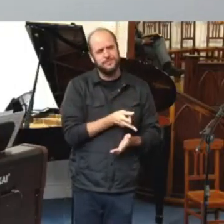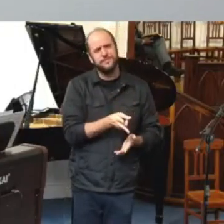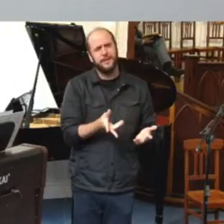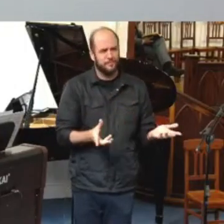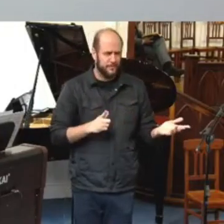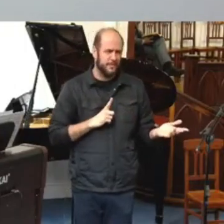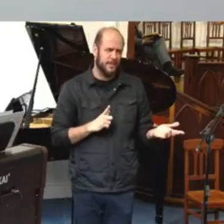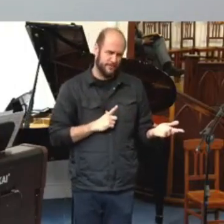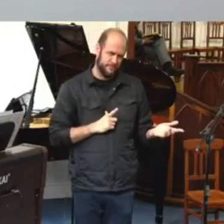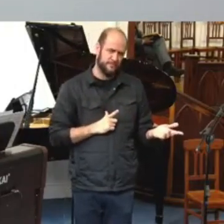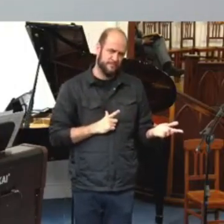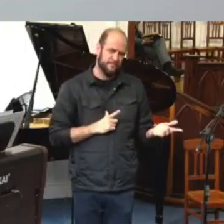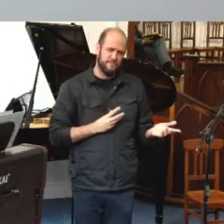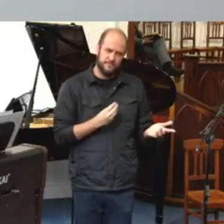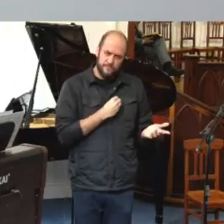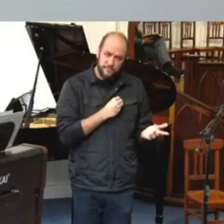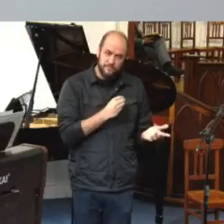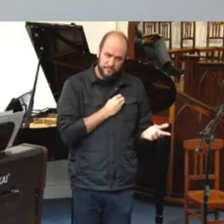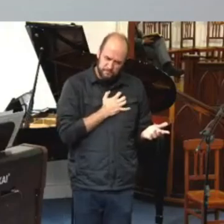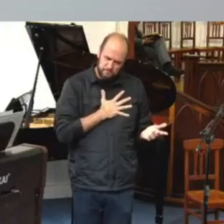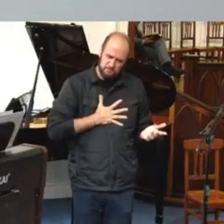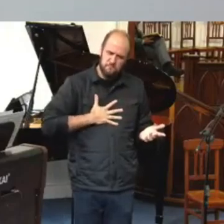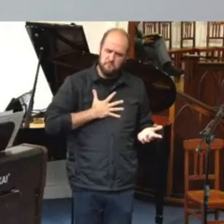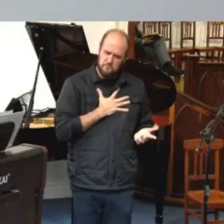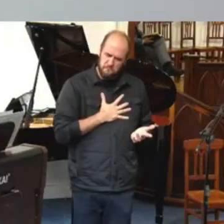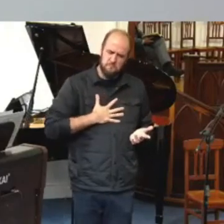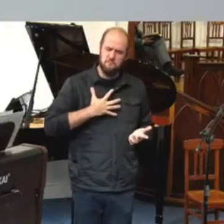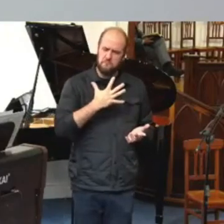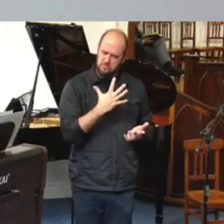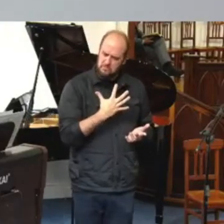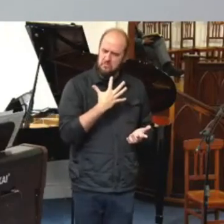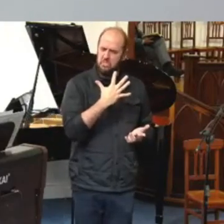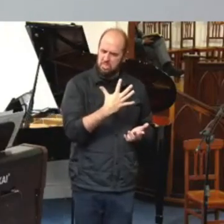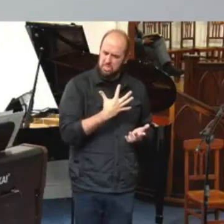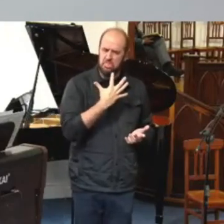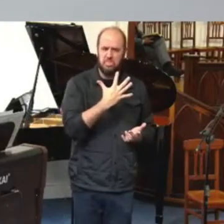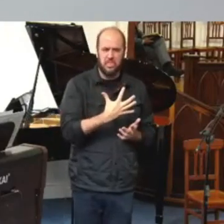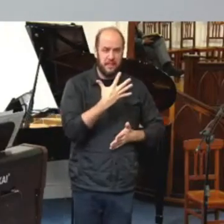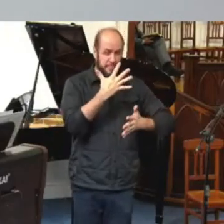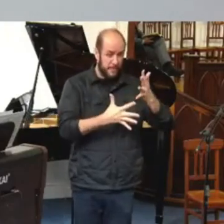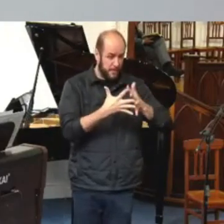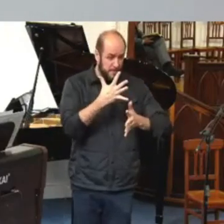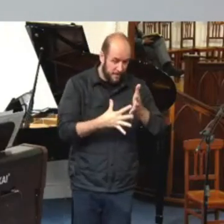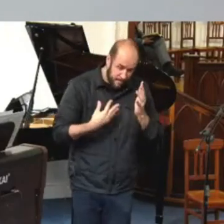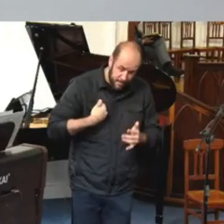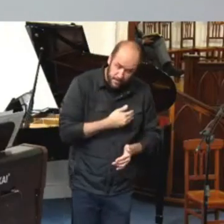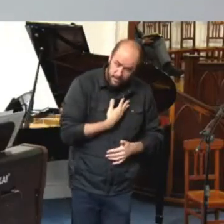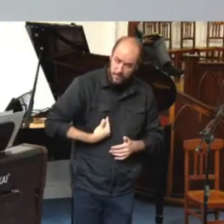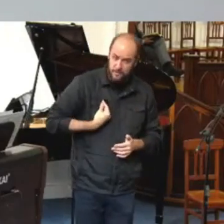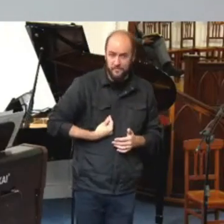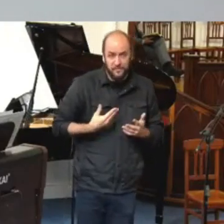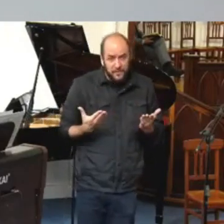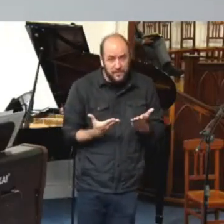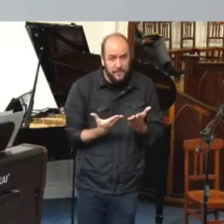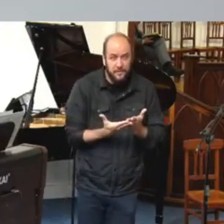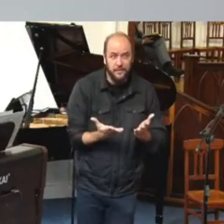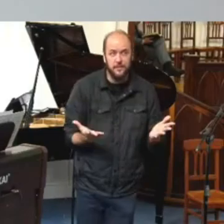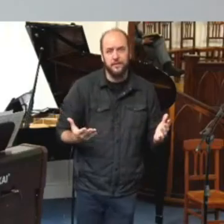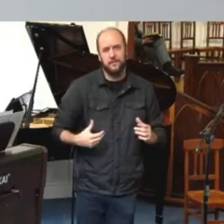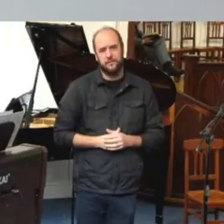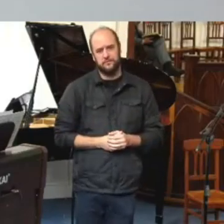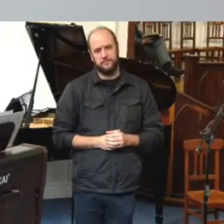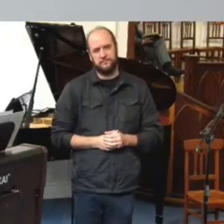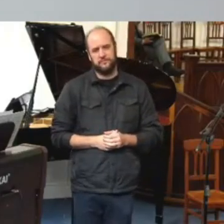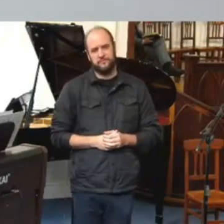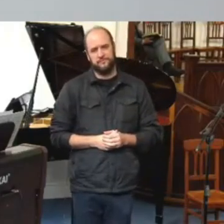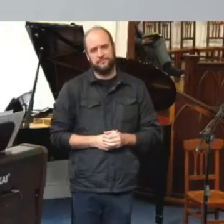abandonados, aqueles que tenazmente nos assedia e nos impede de correr a carreira que nos está proposta, olhando firmemente para o autor e consumador